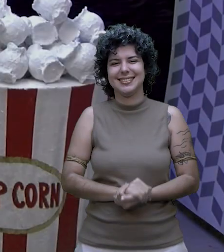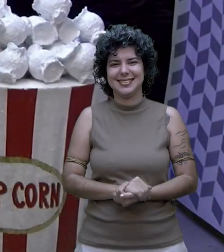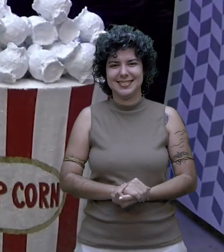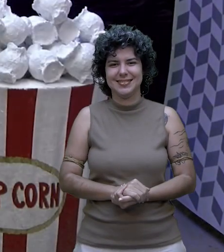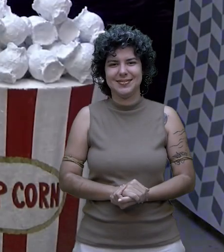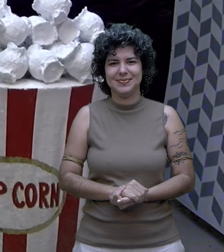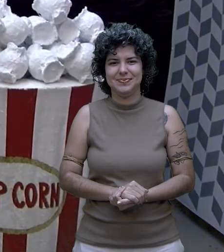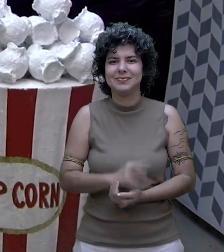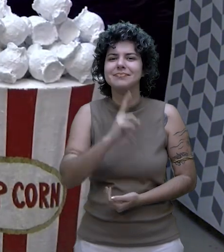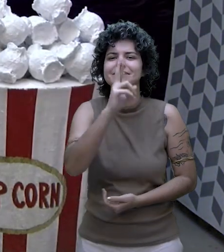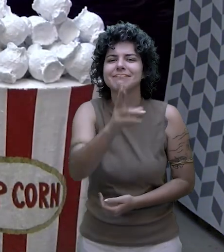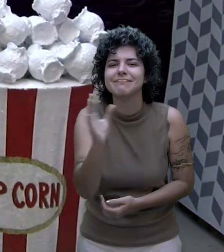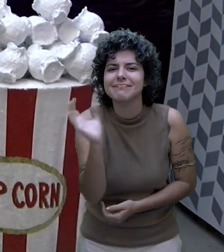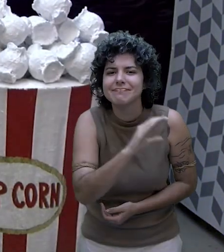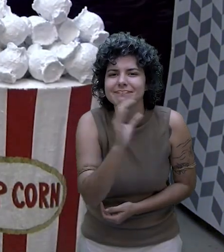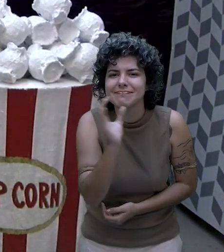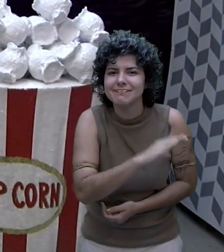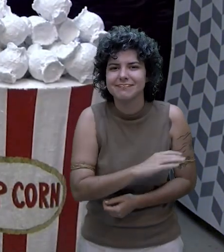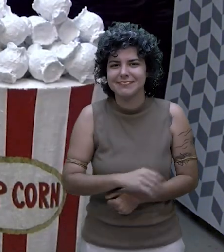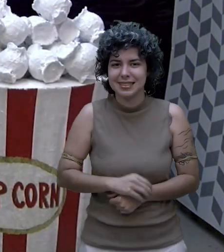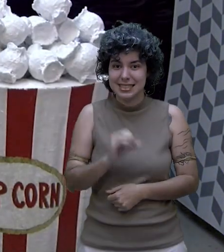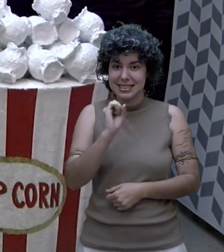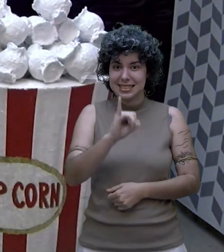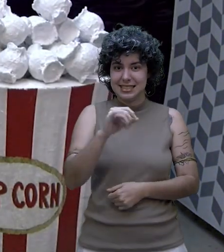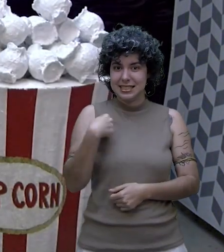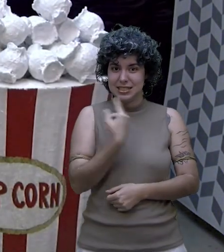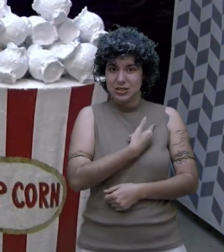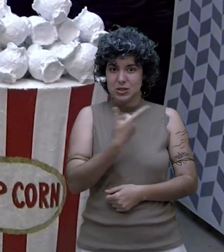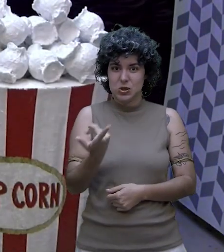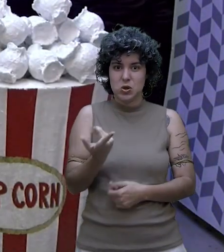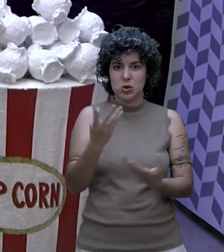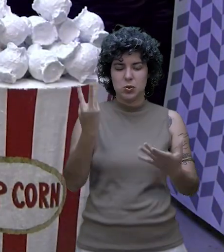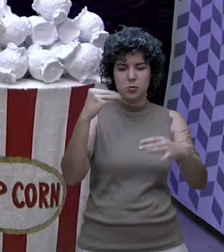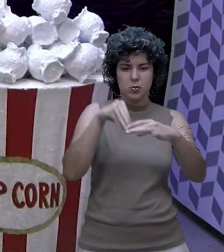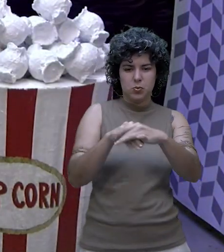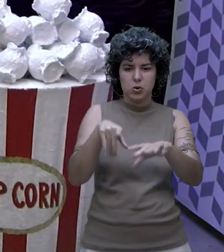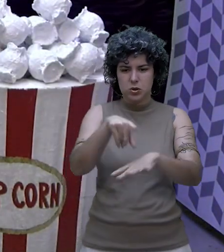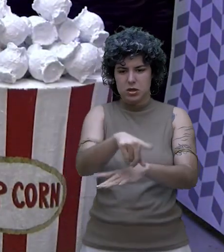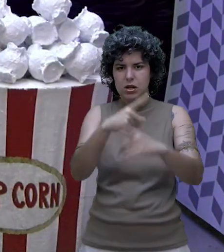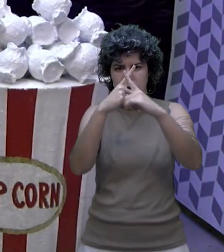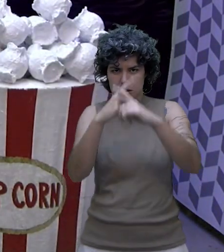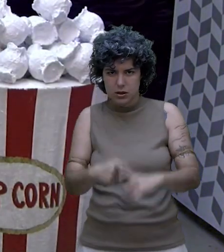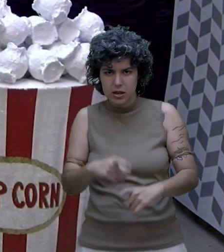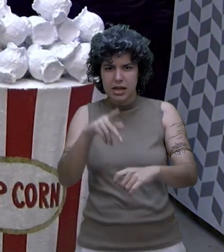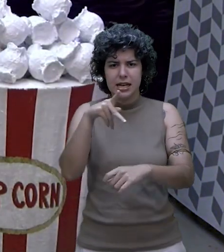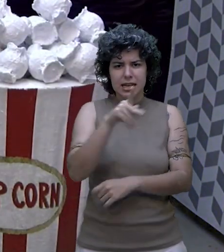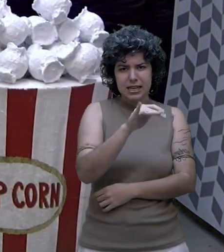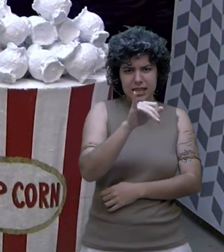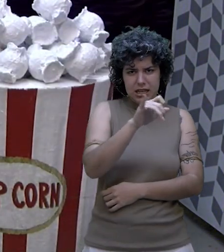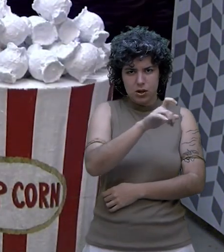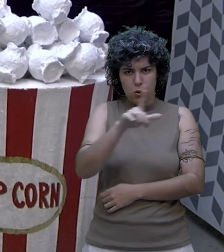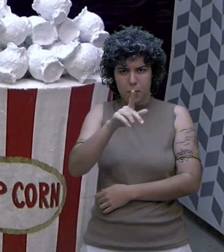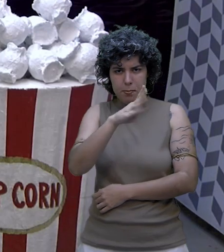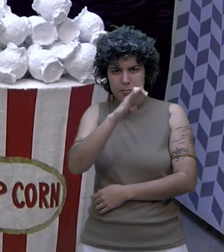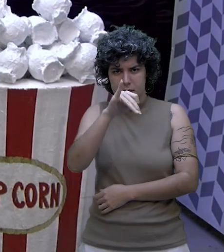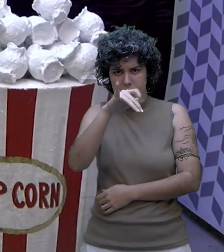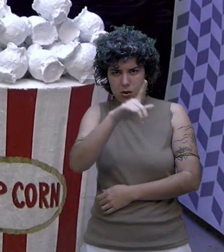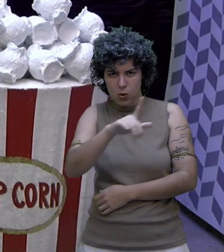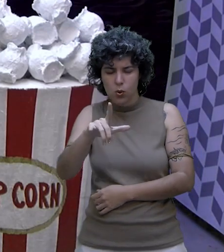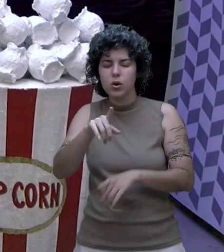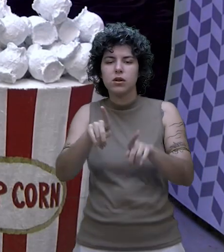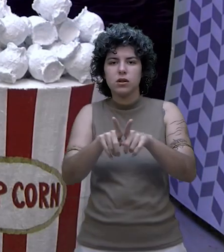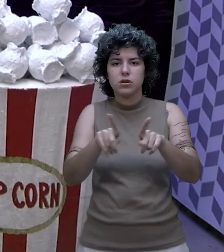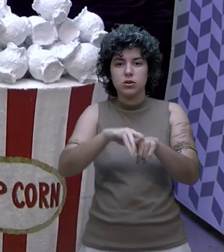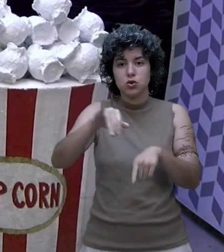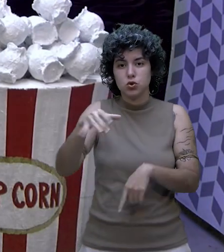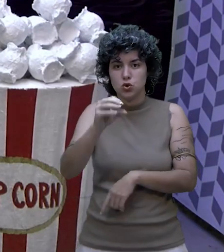Responde rápido aqui. E se a gente colocar numa arena Beatrix Kiddo de Kill Bill e John Wick, quem que vence? Ficou